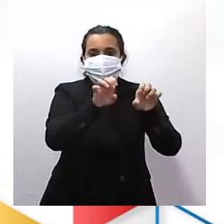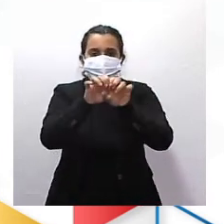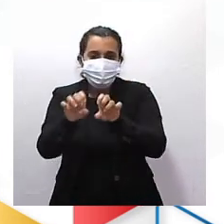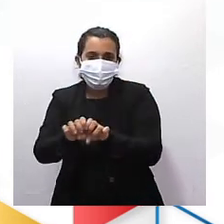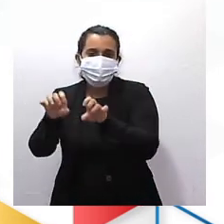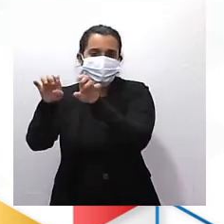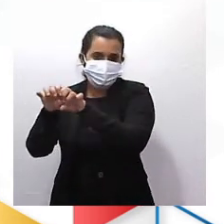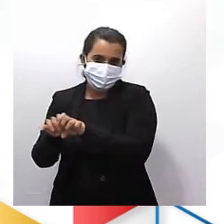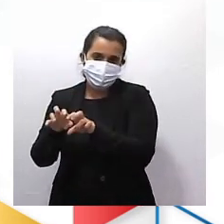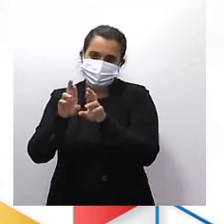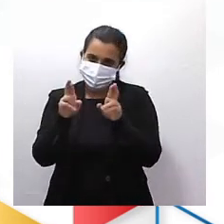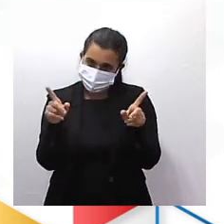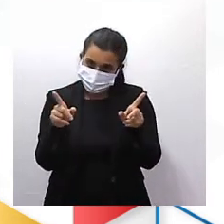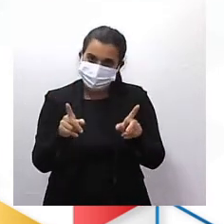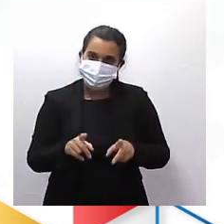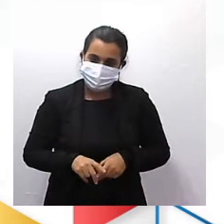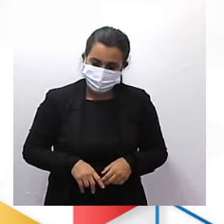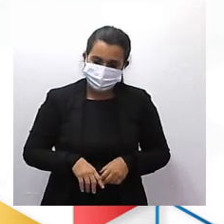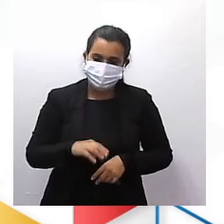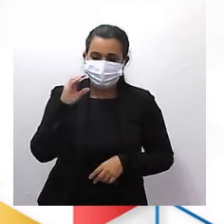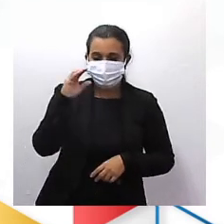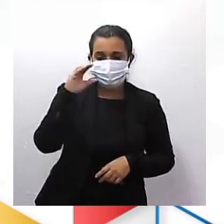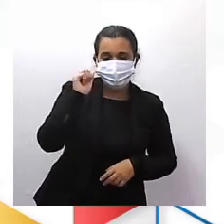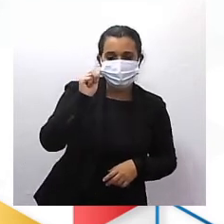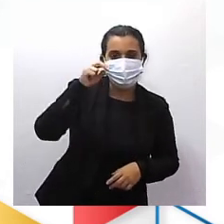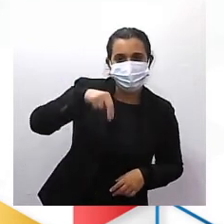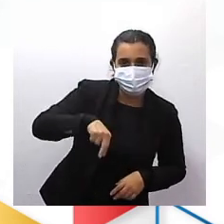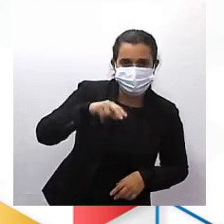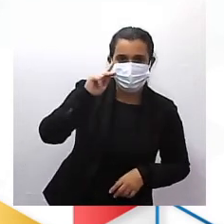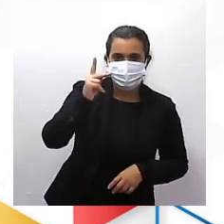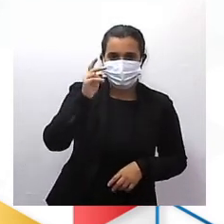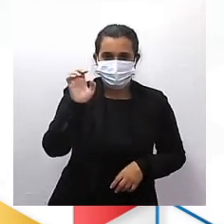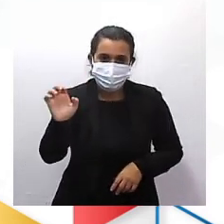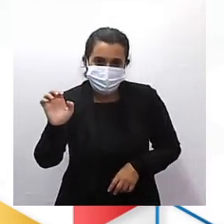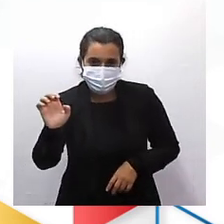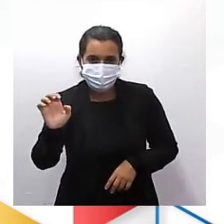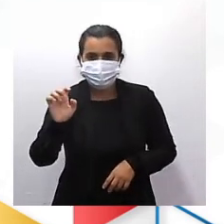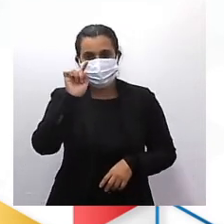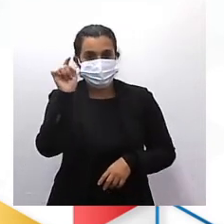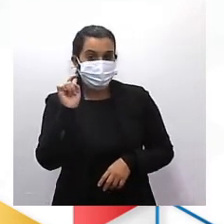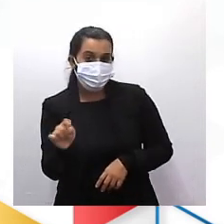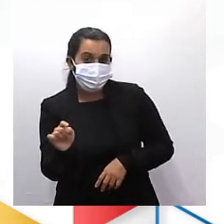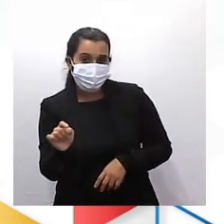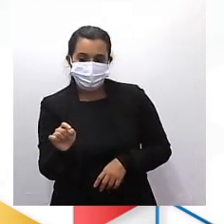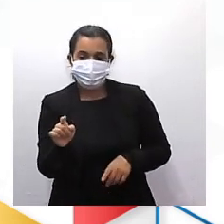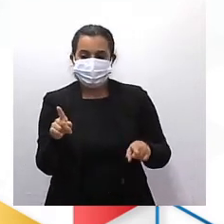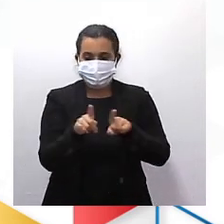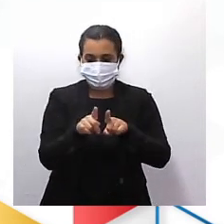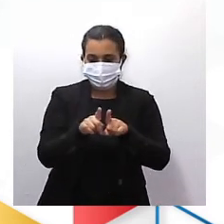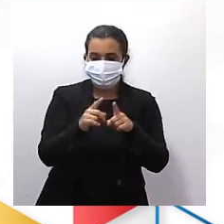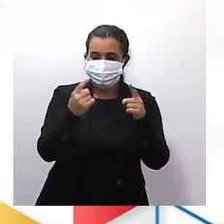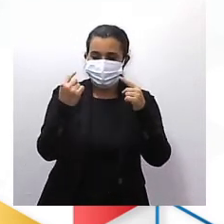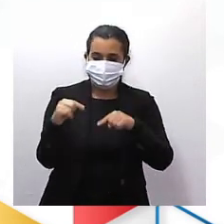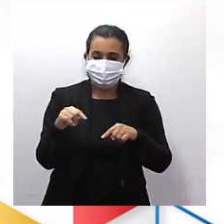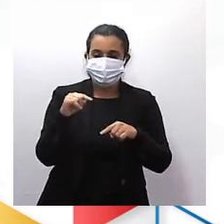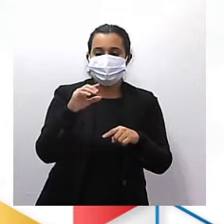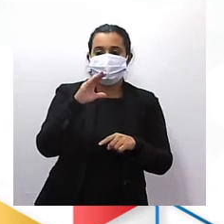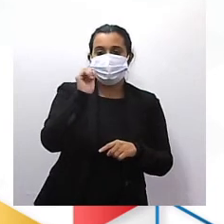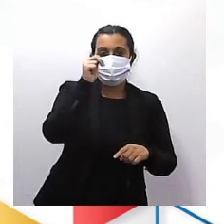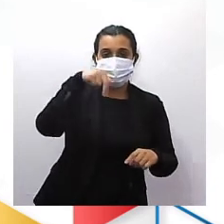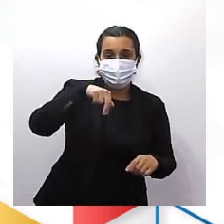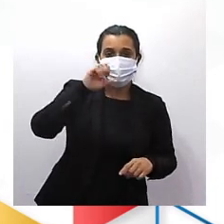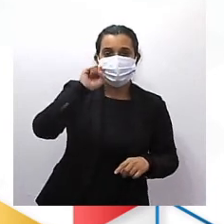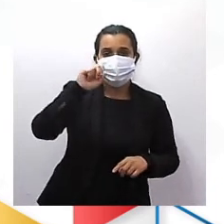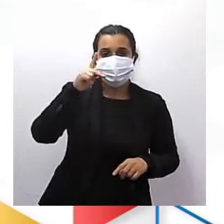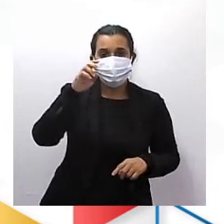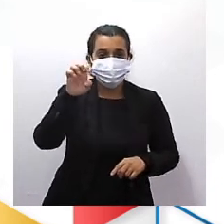posso fazer assim, ó, can he? Ele pode. O mesmo acontece com she e com it. Can she? Ela pode.